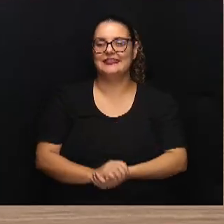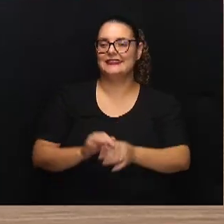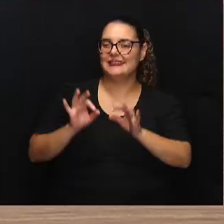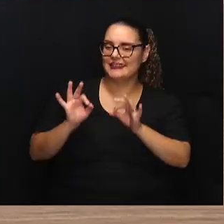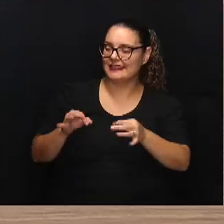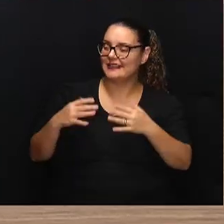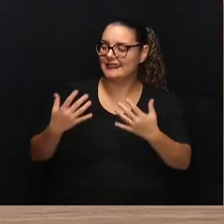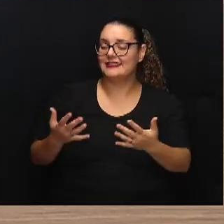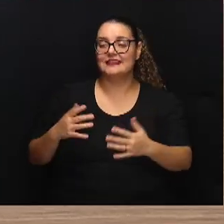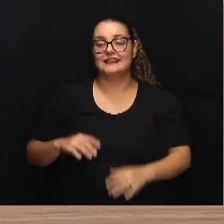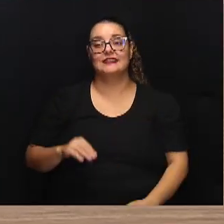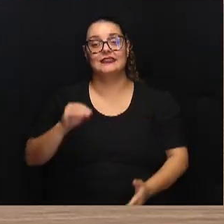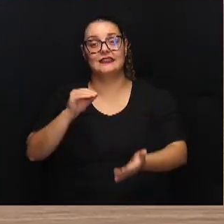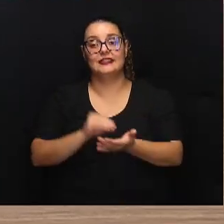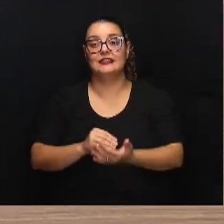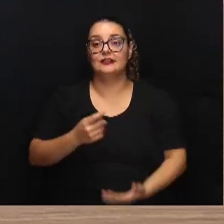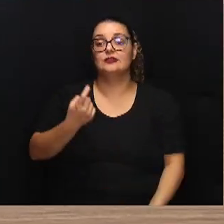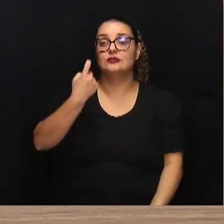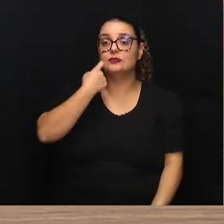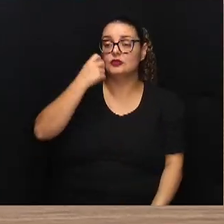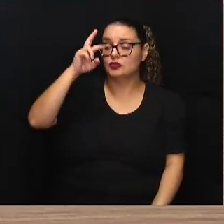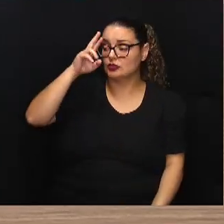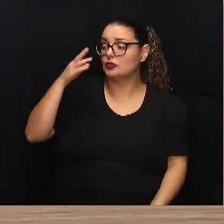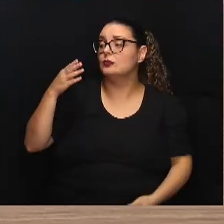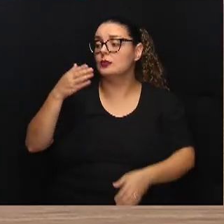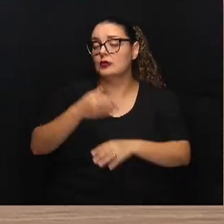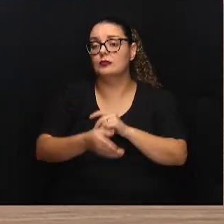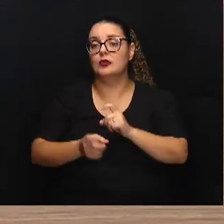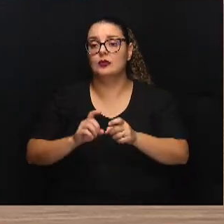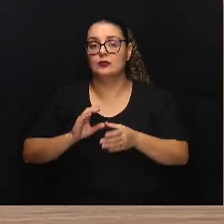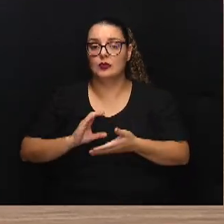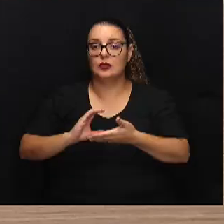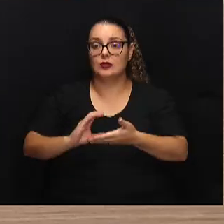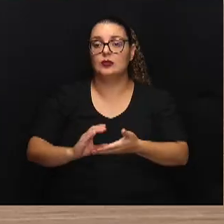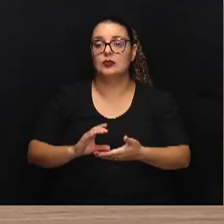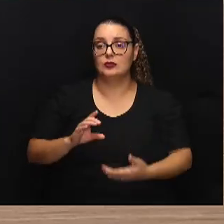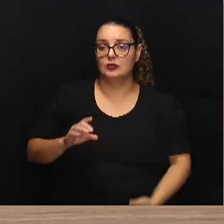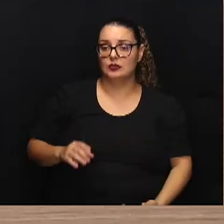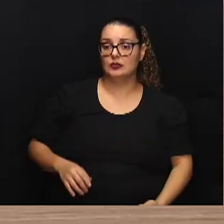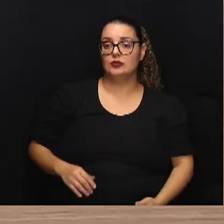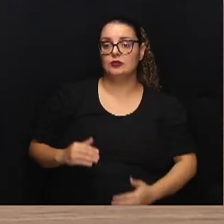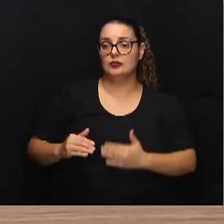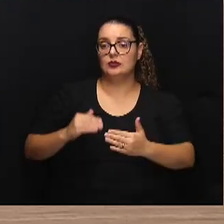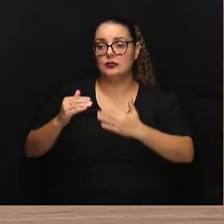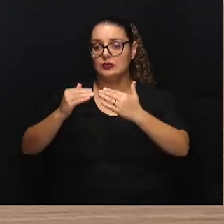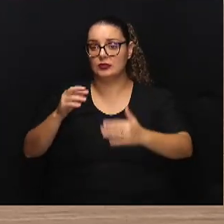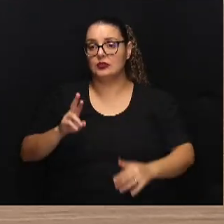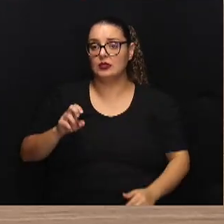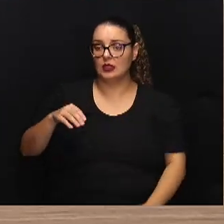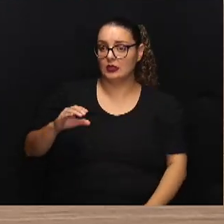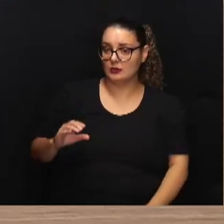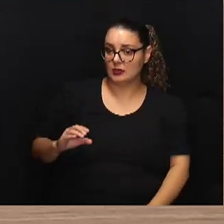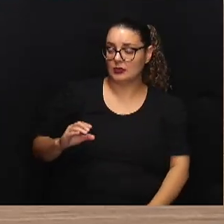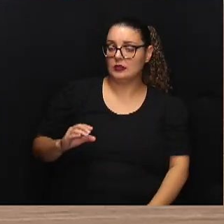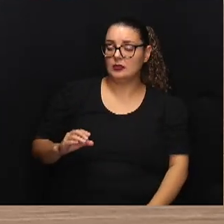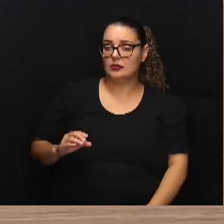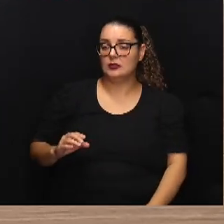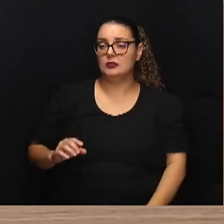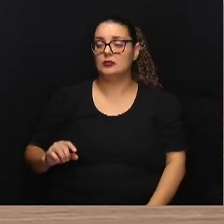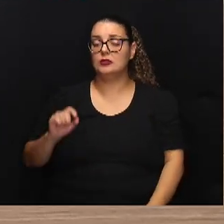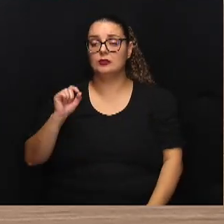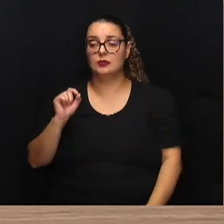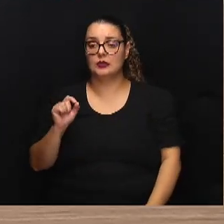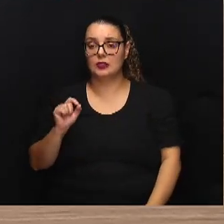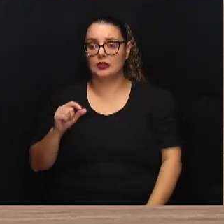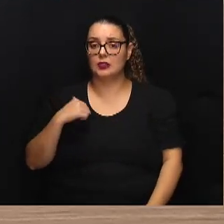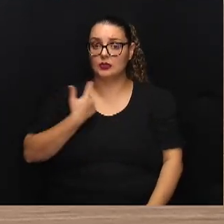então. E na última sexta-feira o senhor participou da reunião do Conselho de Desenvolvimento da Região Metropolitana, em que